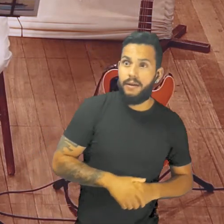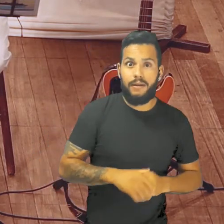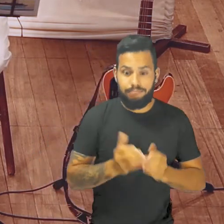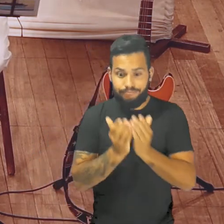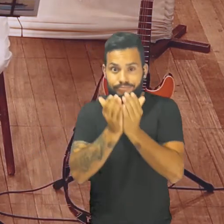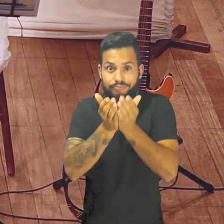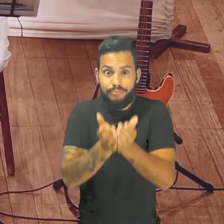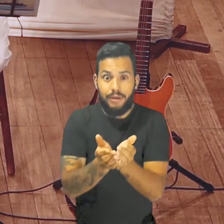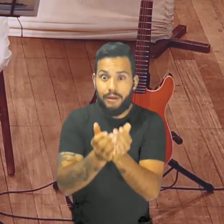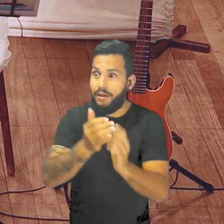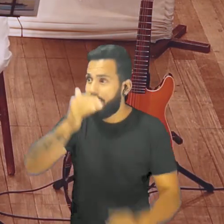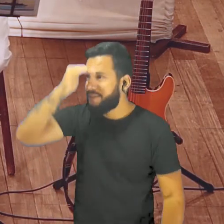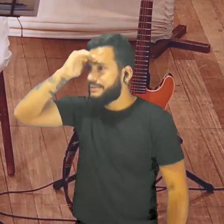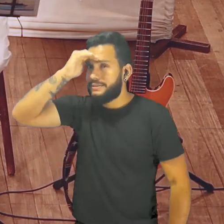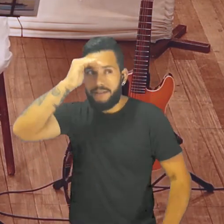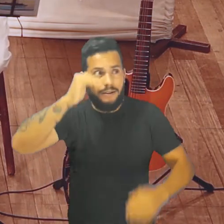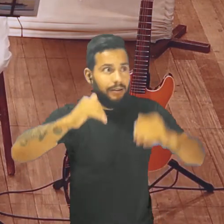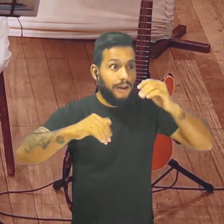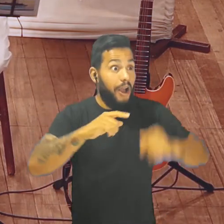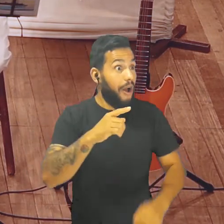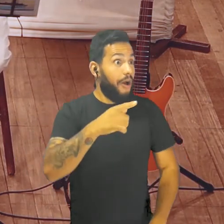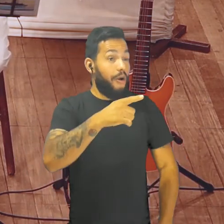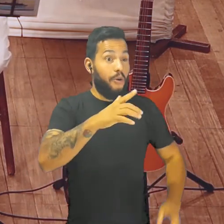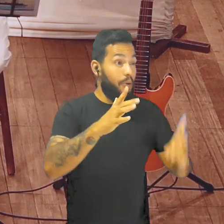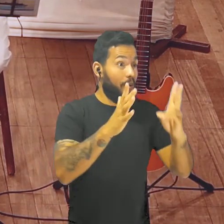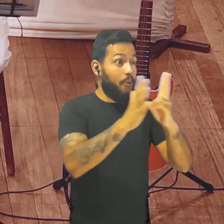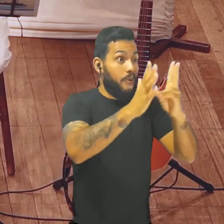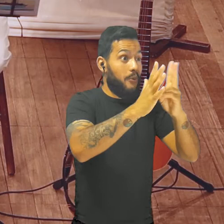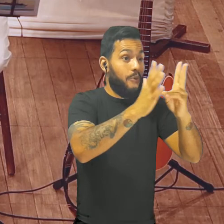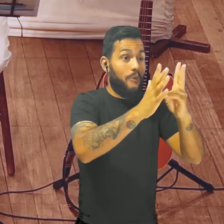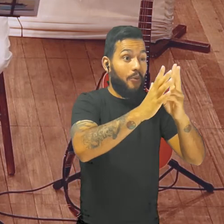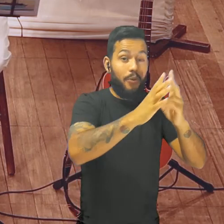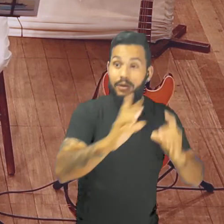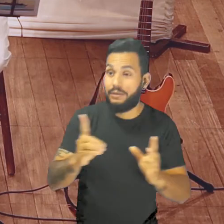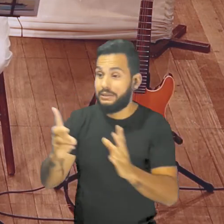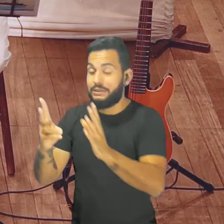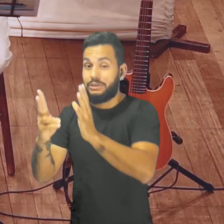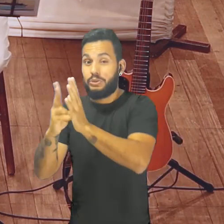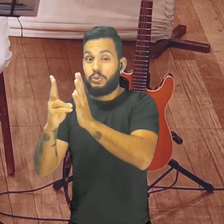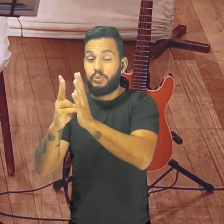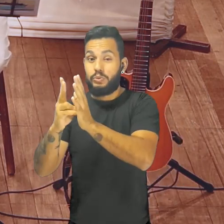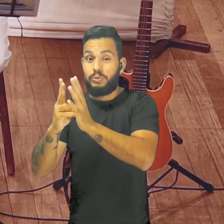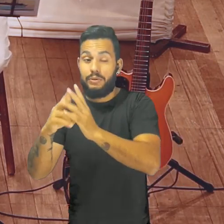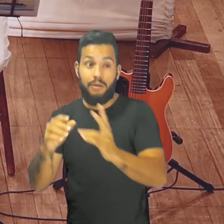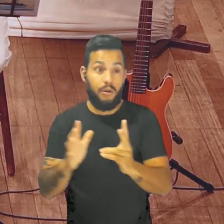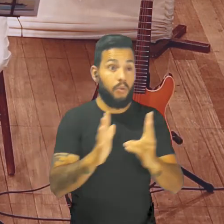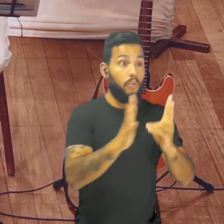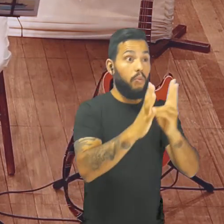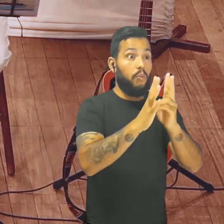índiozinhos, curumins e cunhatãs, de todos